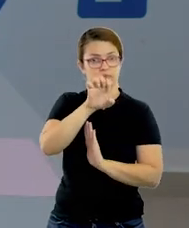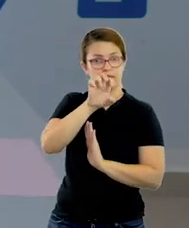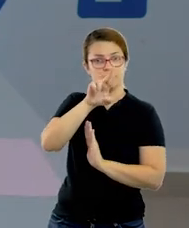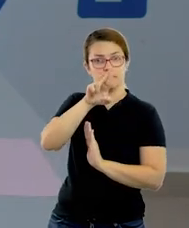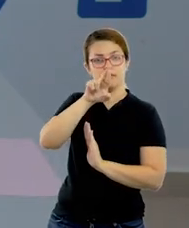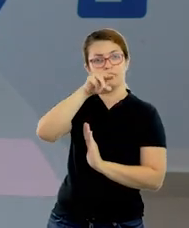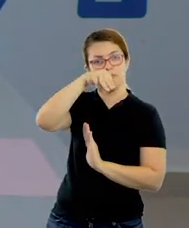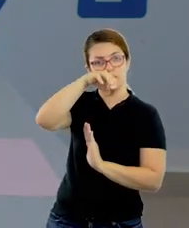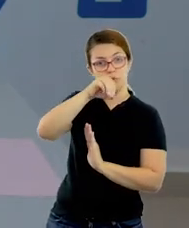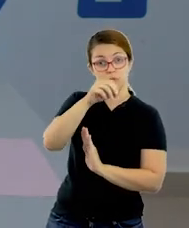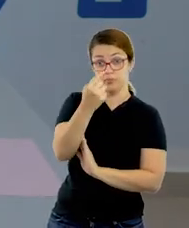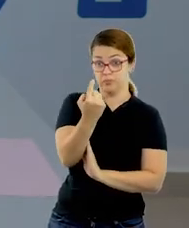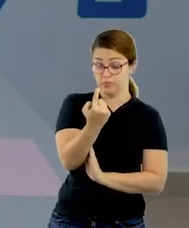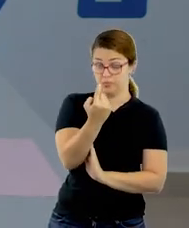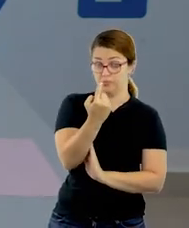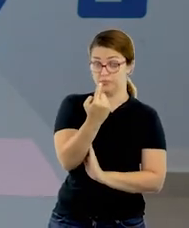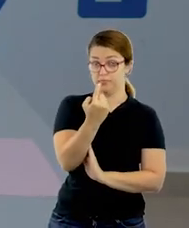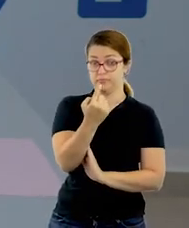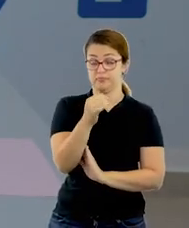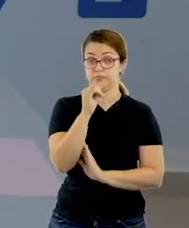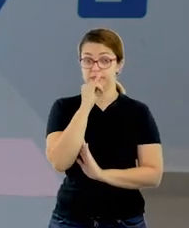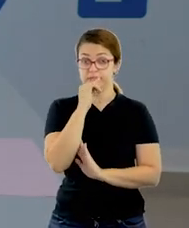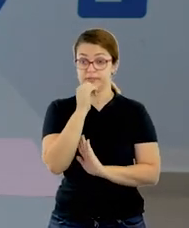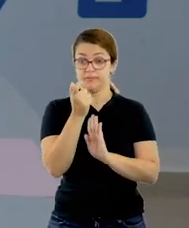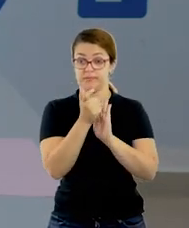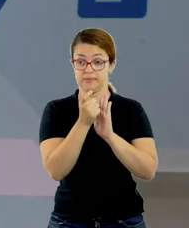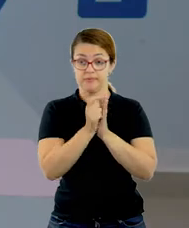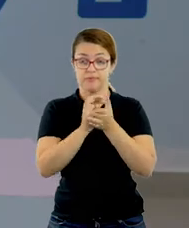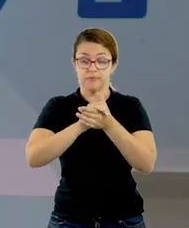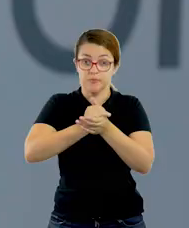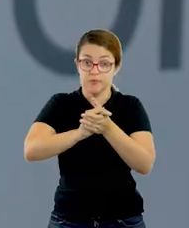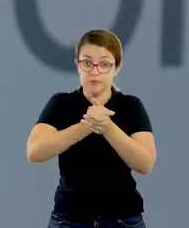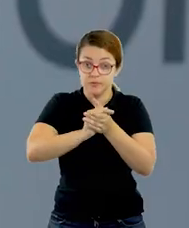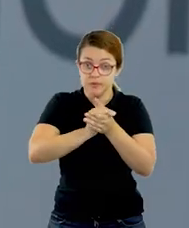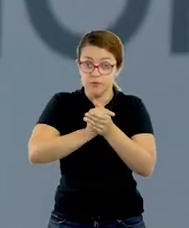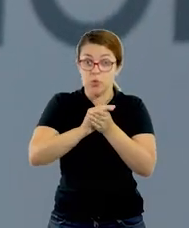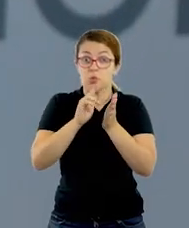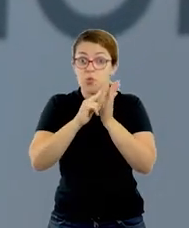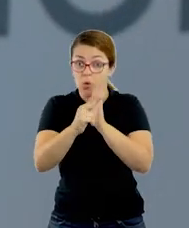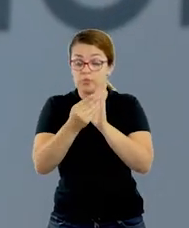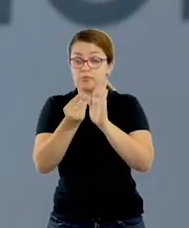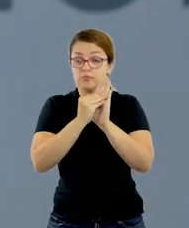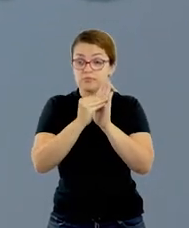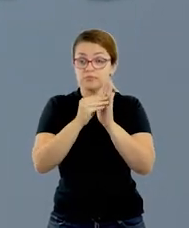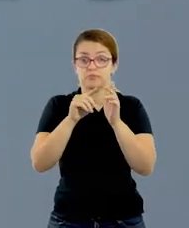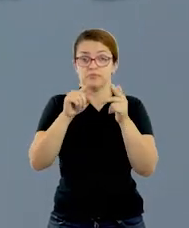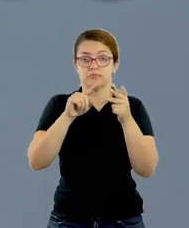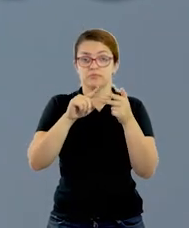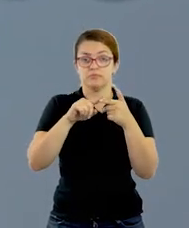termos um por exemplo as palavras como sabonete